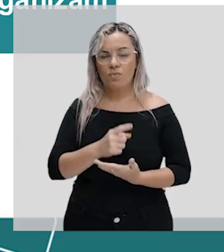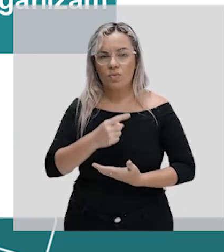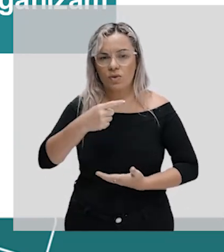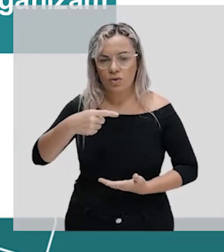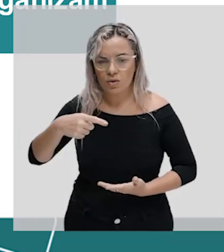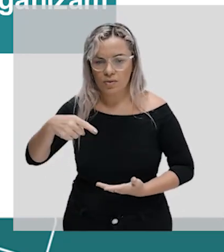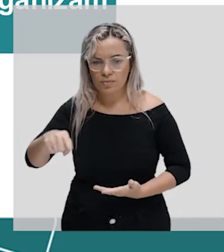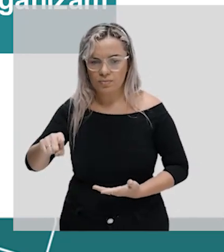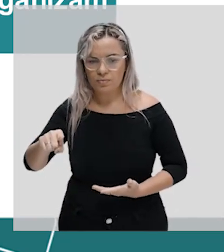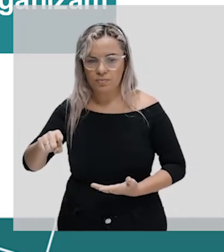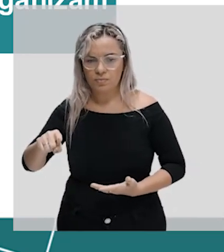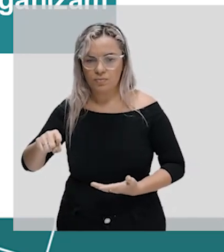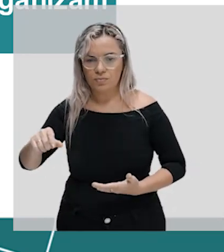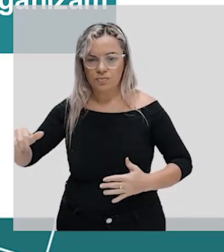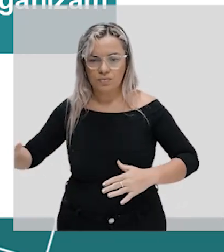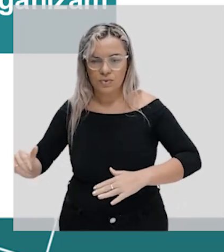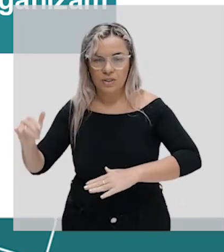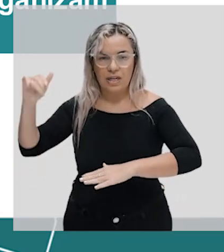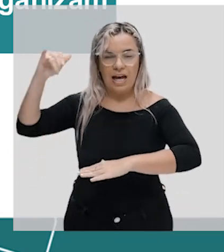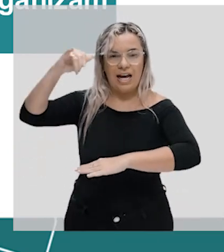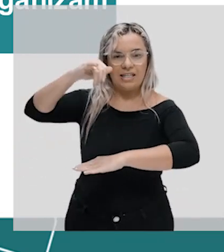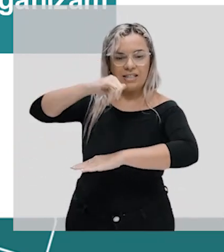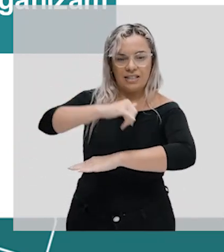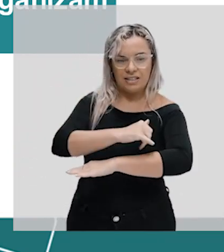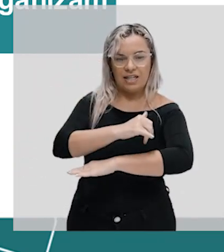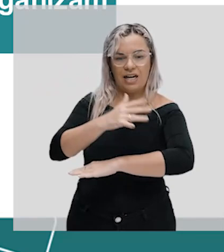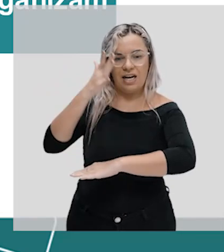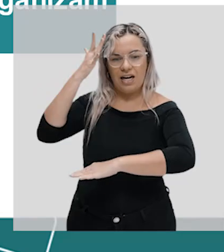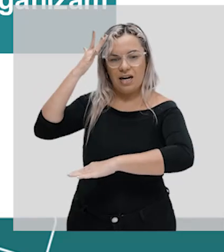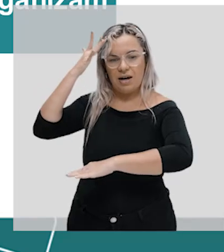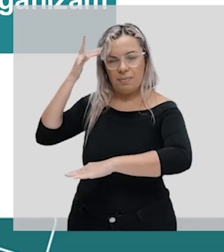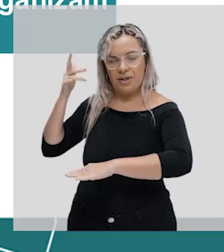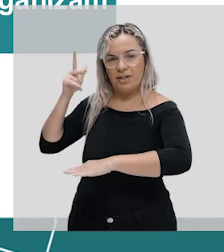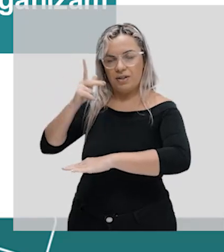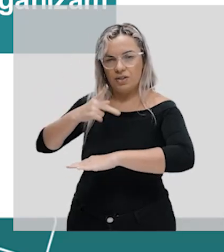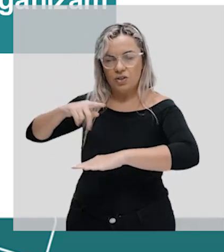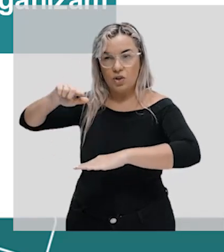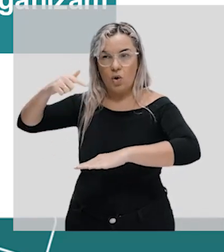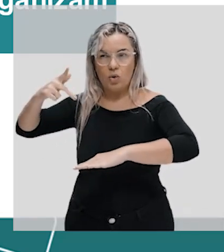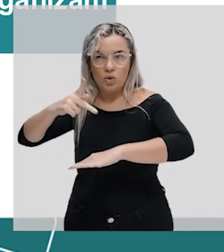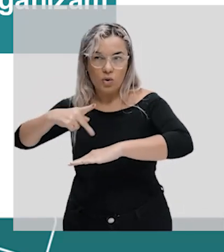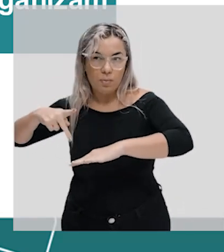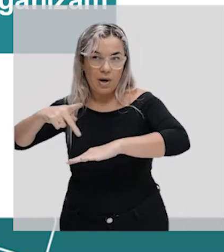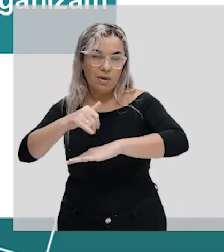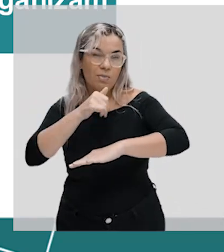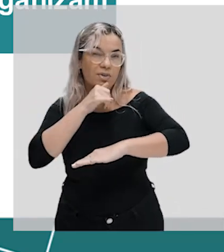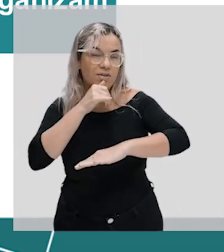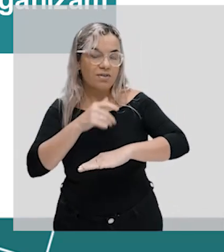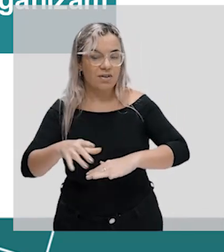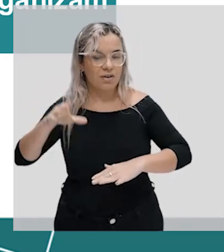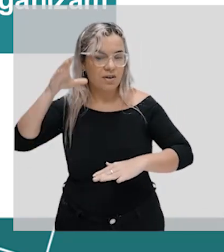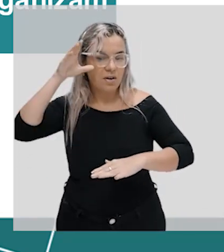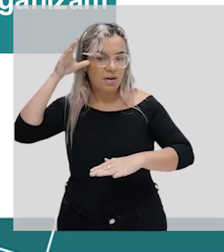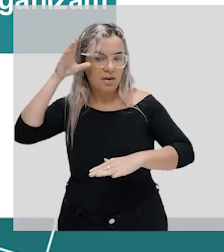desembarcasse amanhã em terras estrangeiras, por exemplo, na China, ali, além de não saber o que